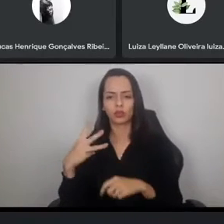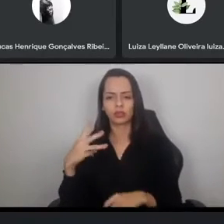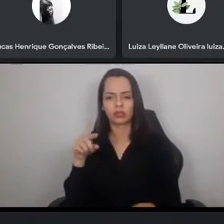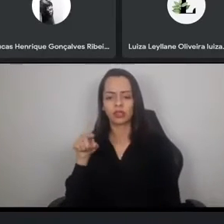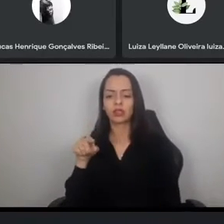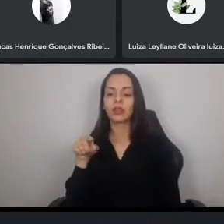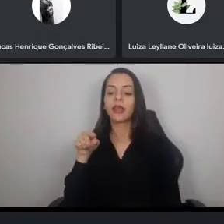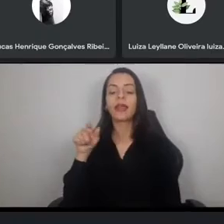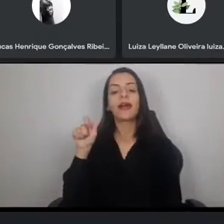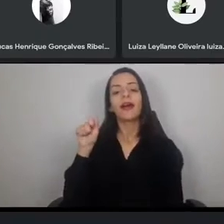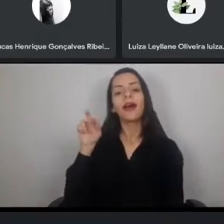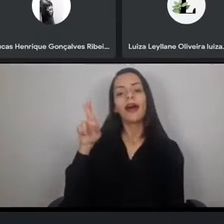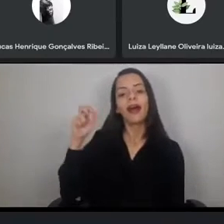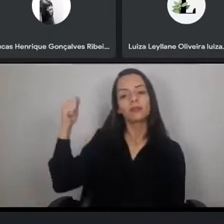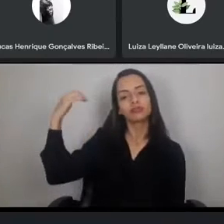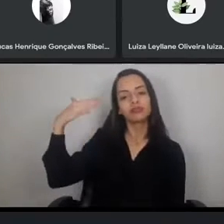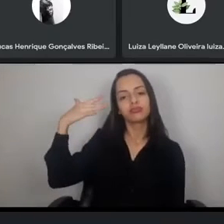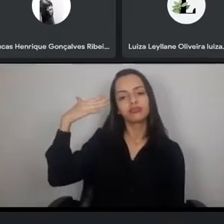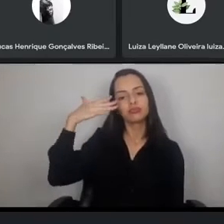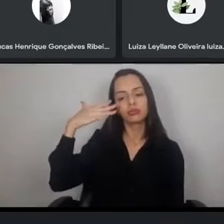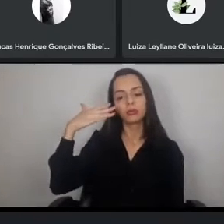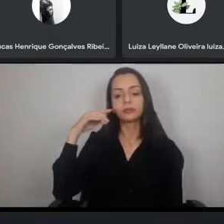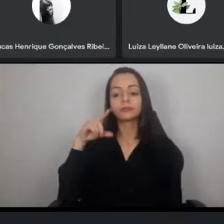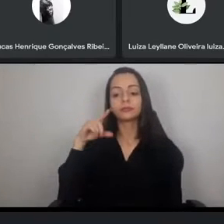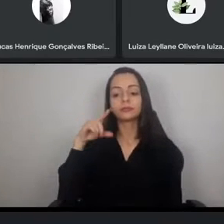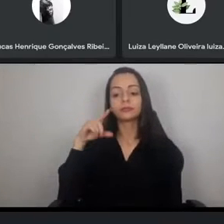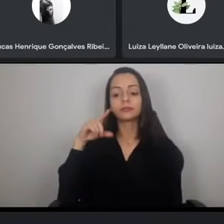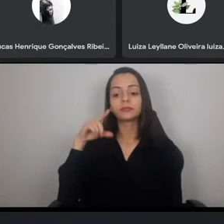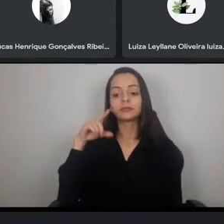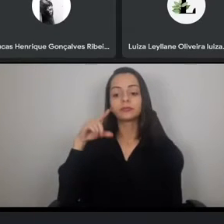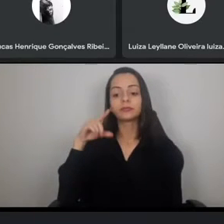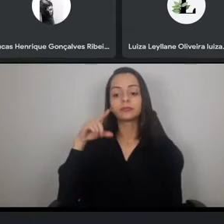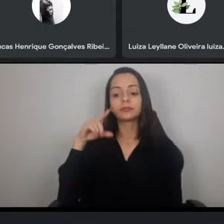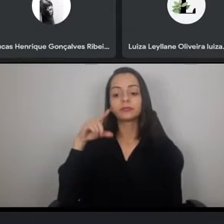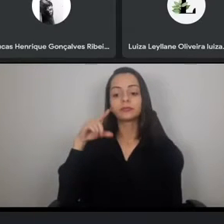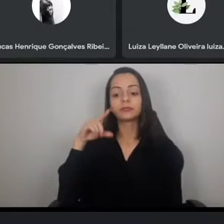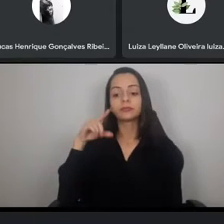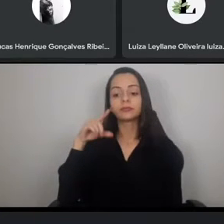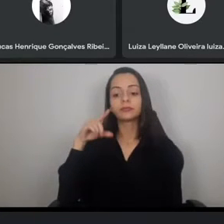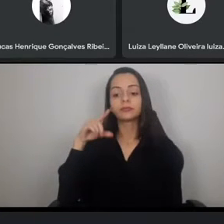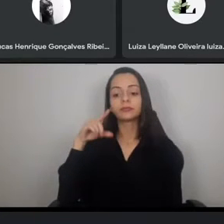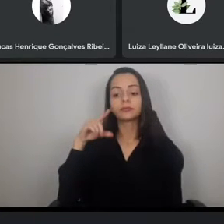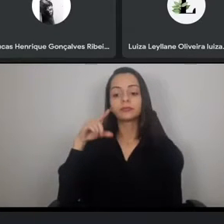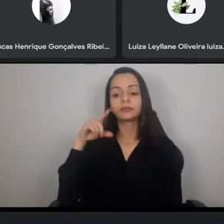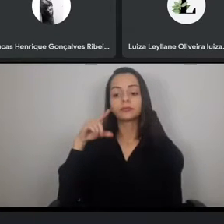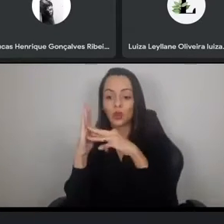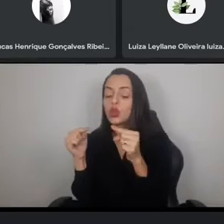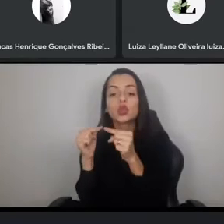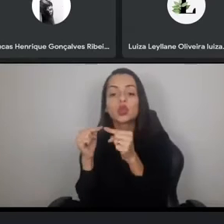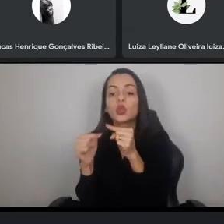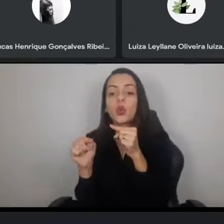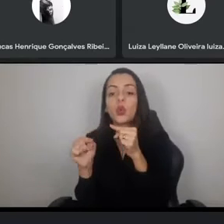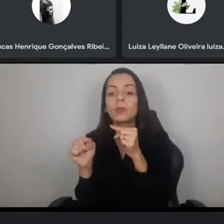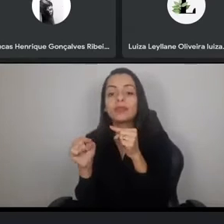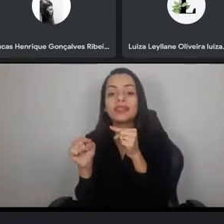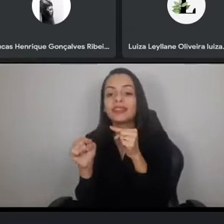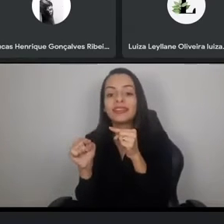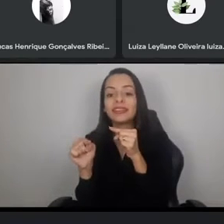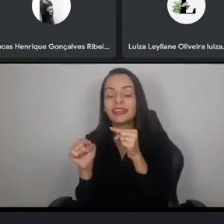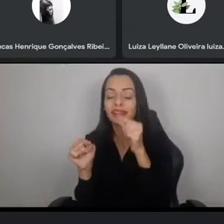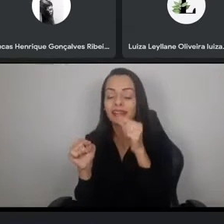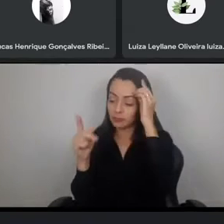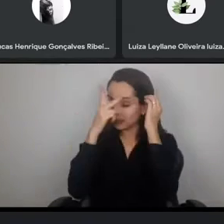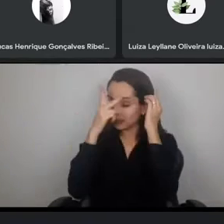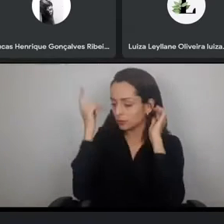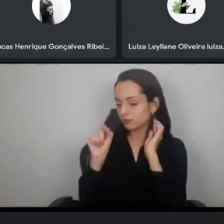ar-condicionado. O plug do ar-condicionado é incompatível com a tomada, e numa solução, eles pegaram